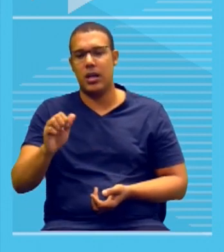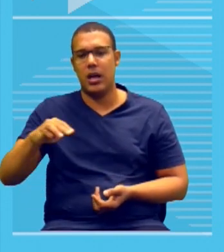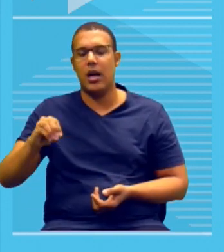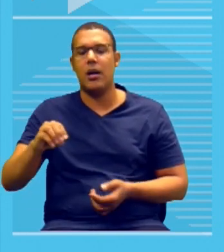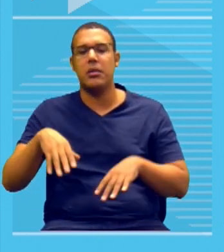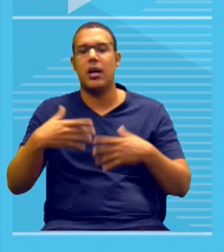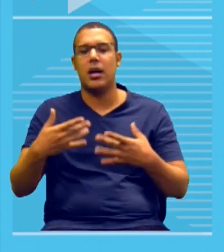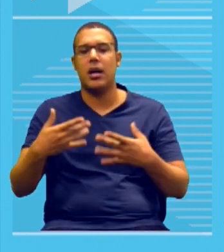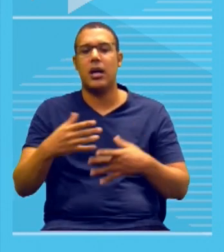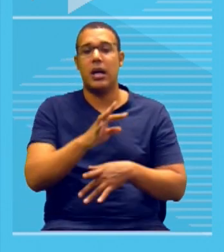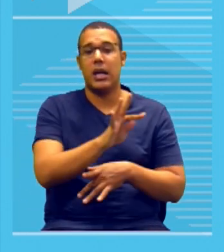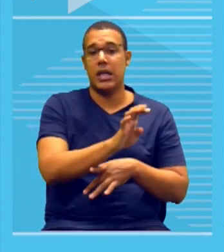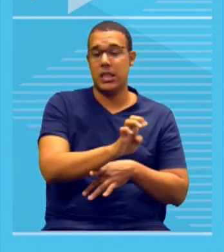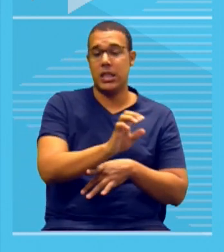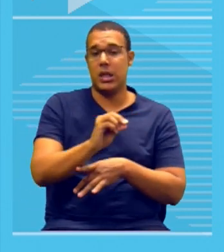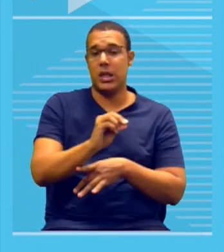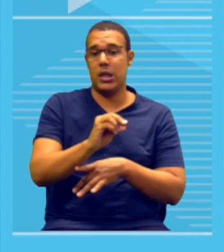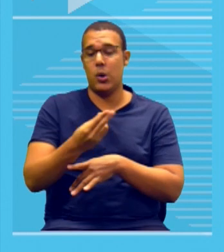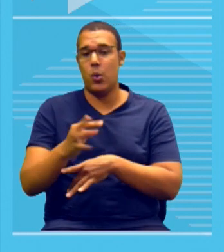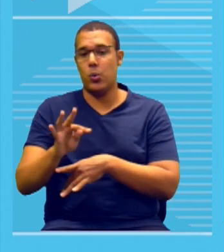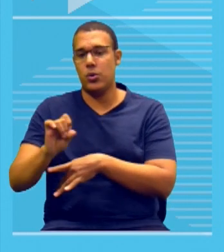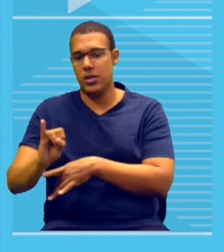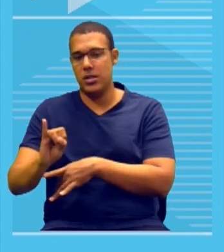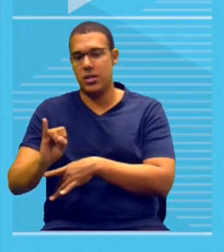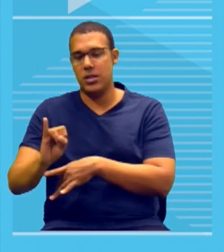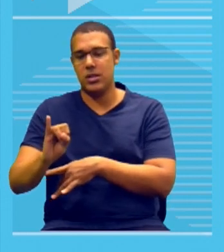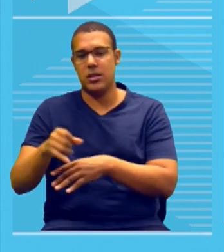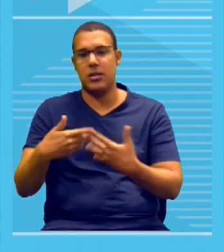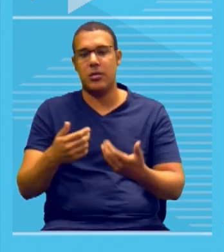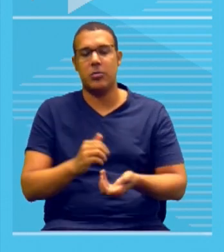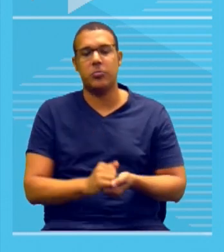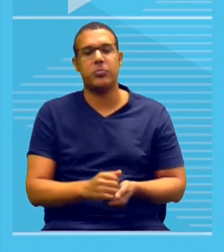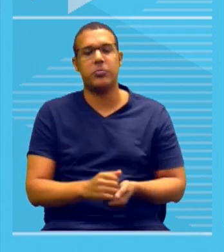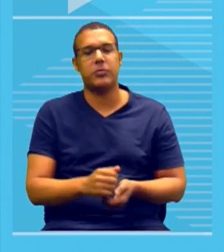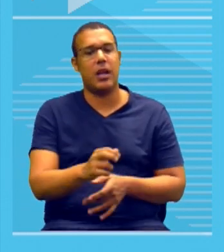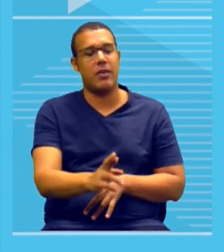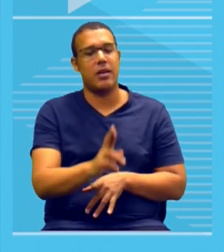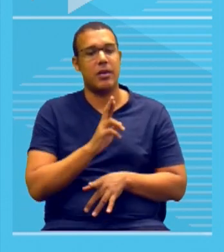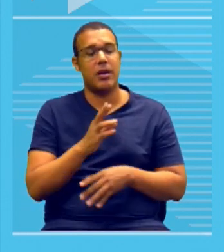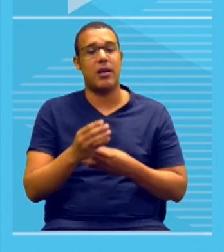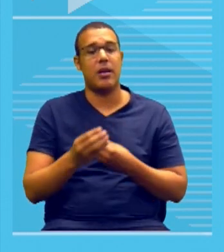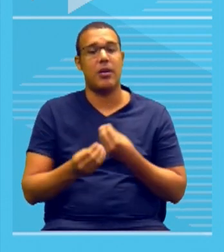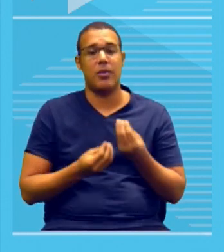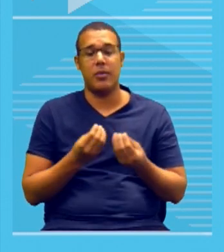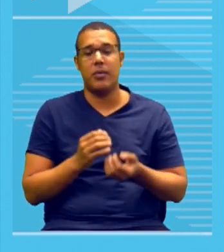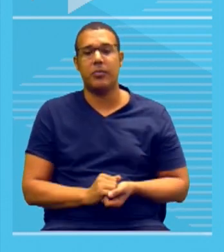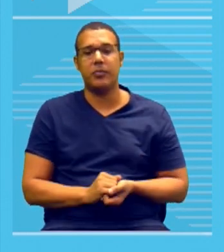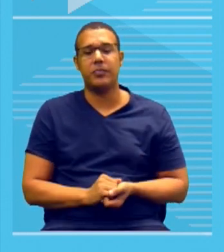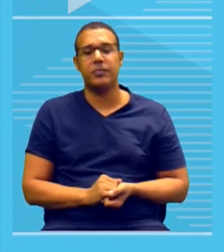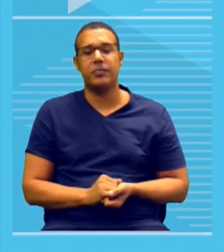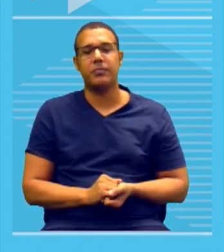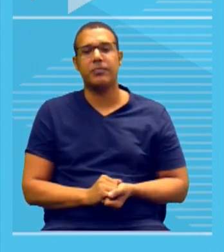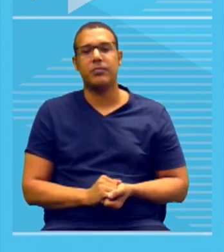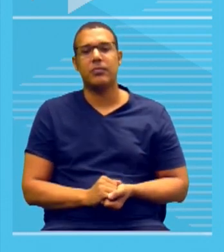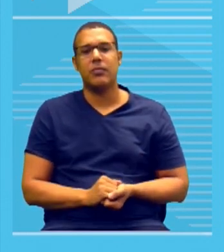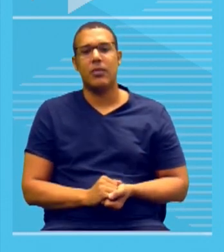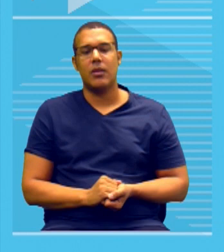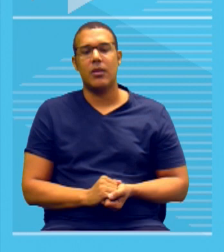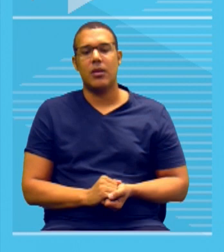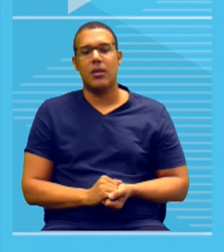dia com a letra e ou com a letra i aí você vai responder sabiamente da seguinte forma professor